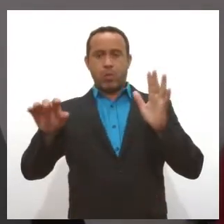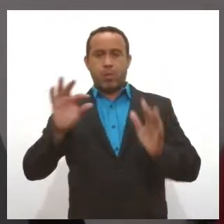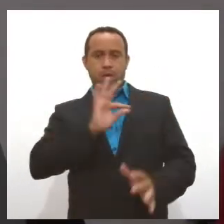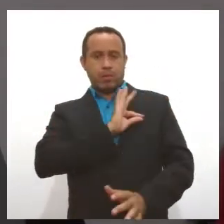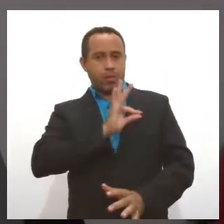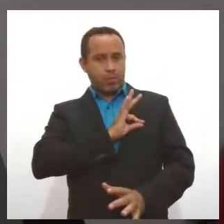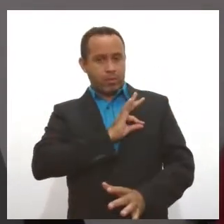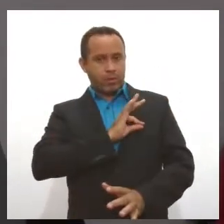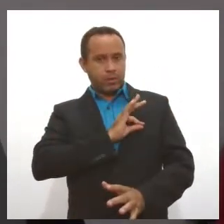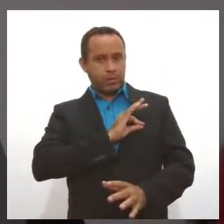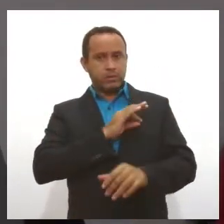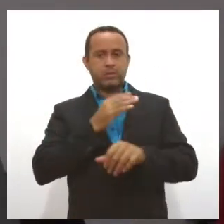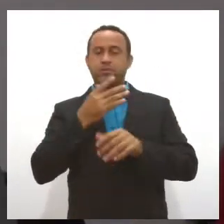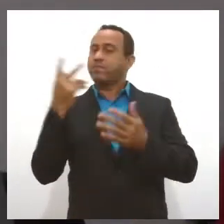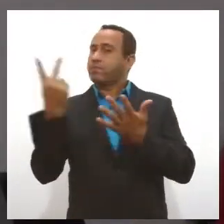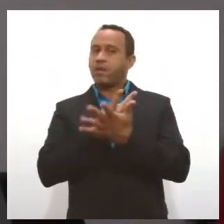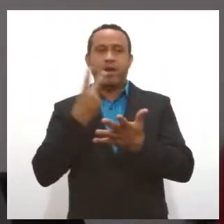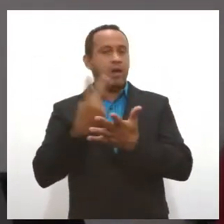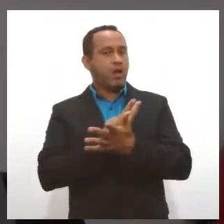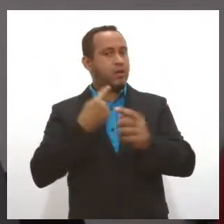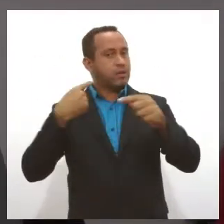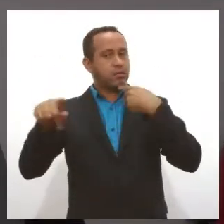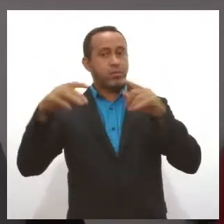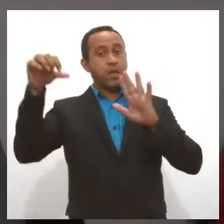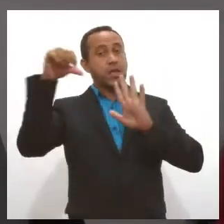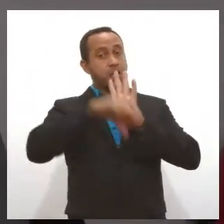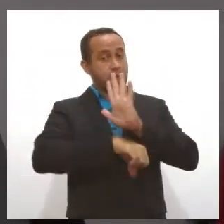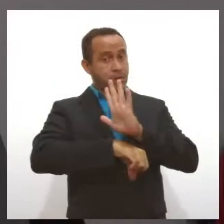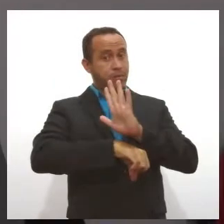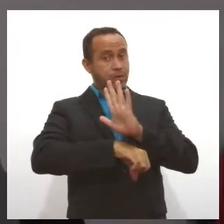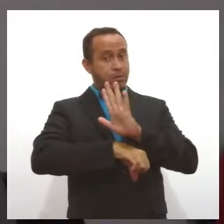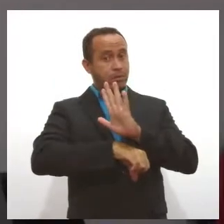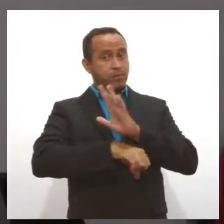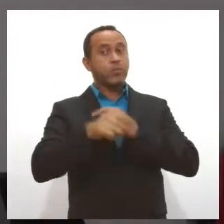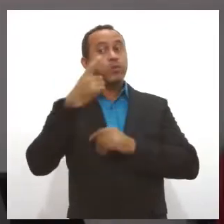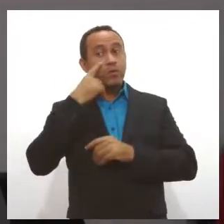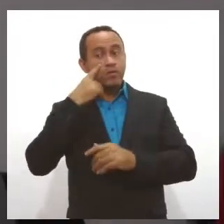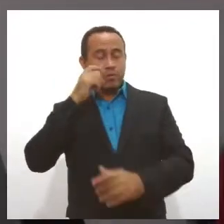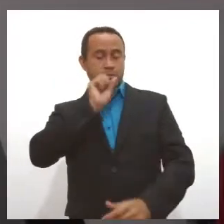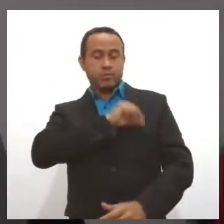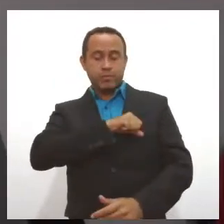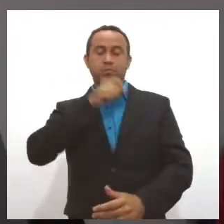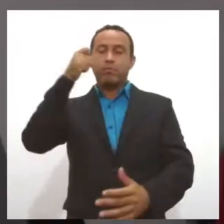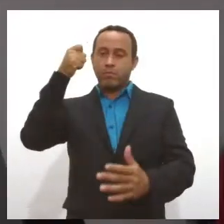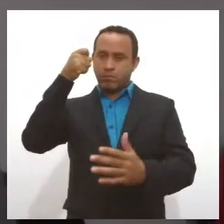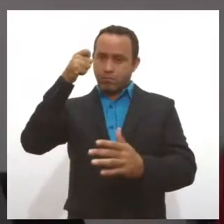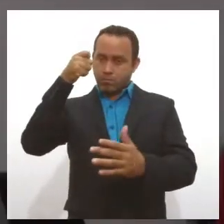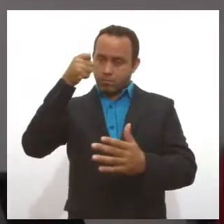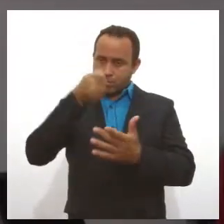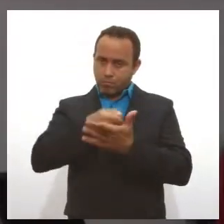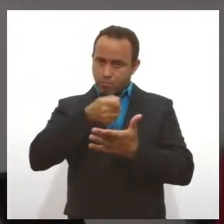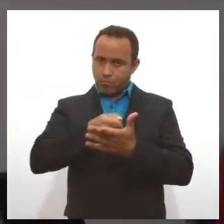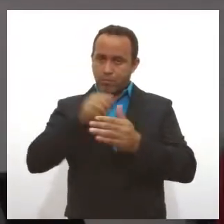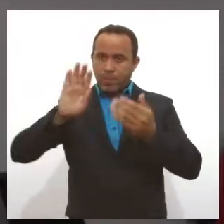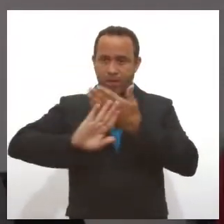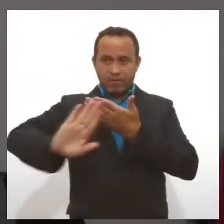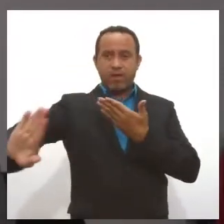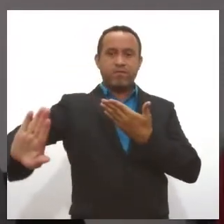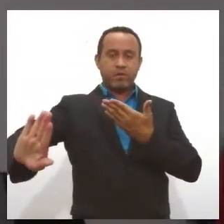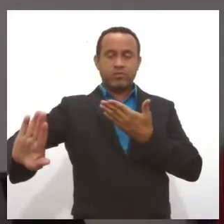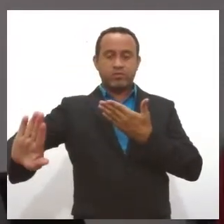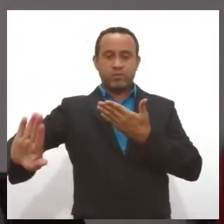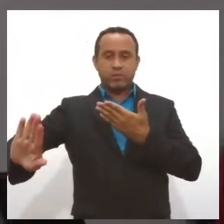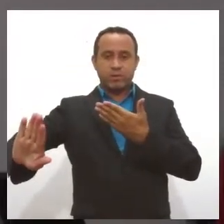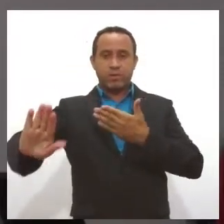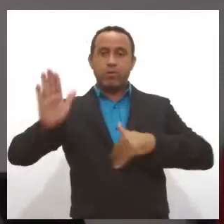para essas práticas. Essa prática é criminosa, certo? Nós iremos punir. iremos afastar preventivamente e